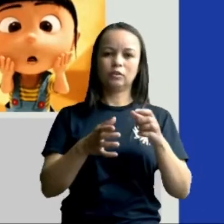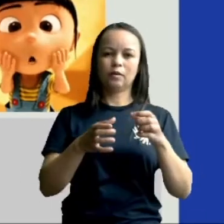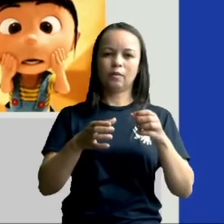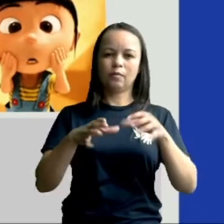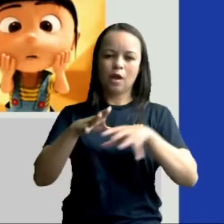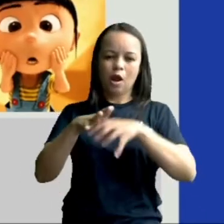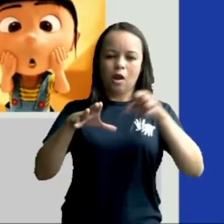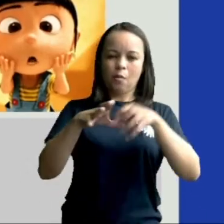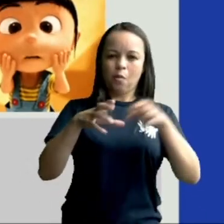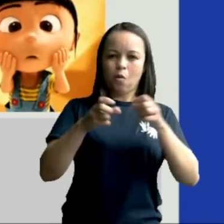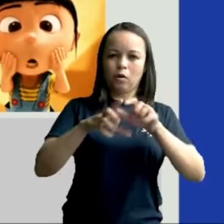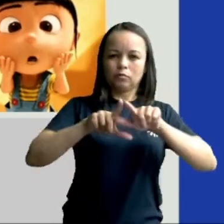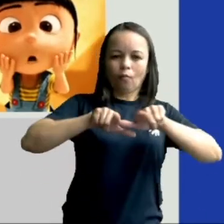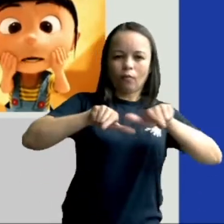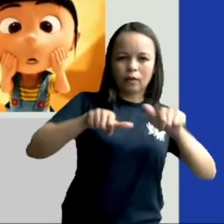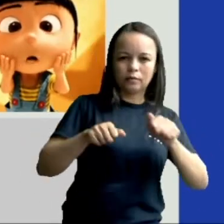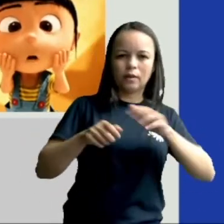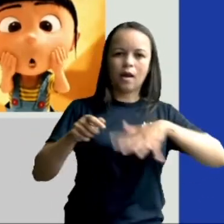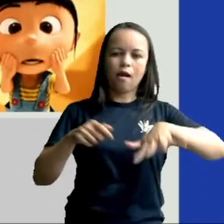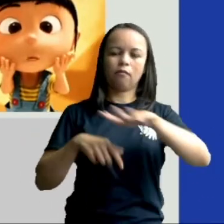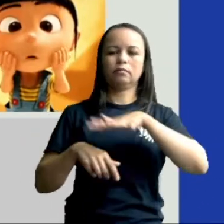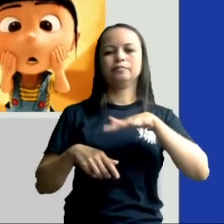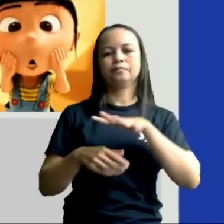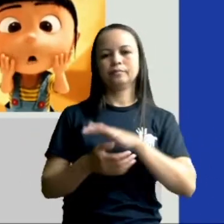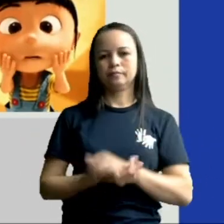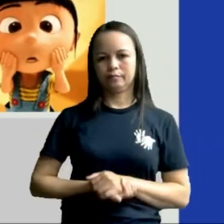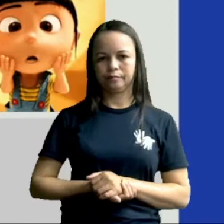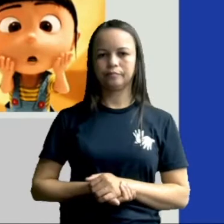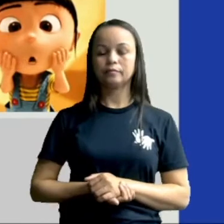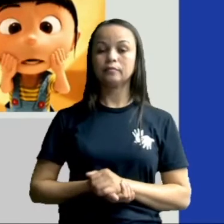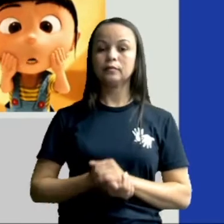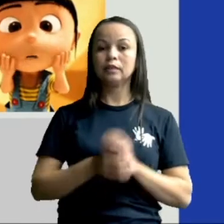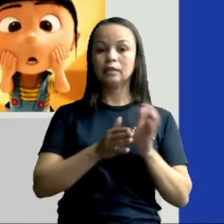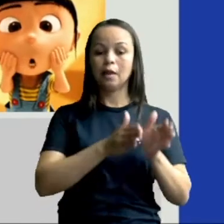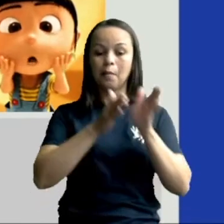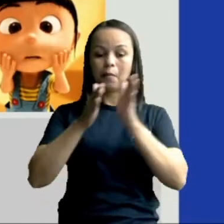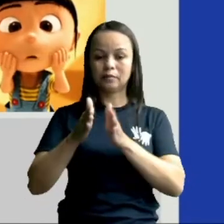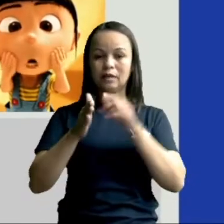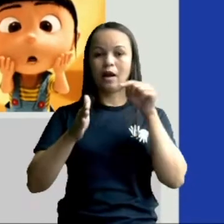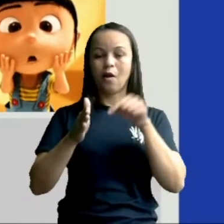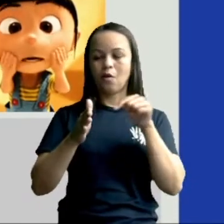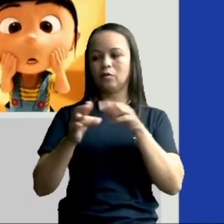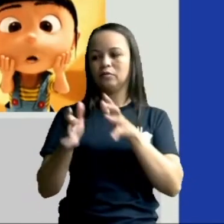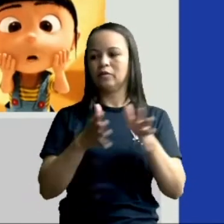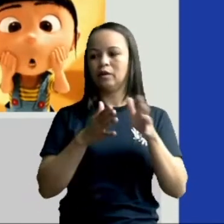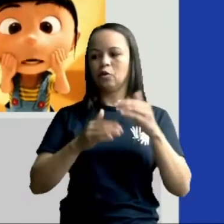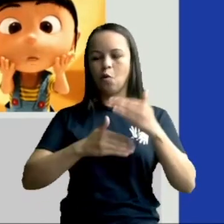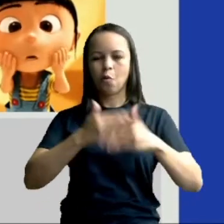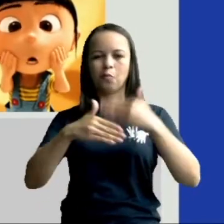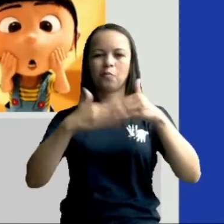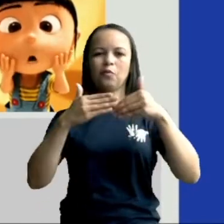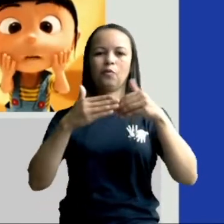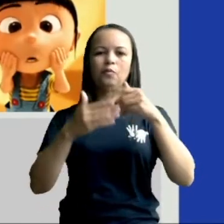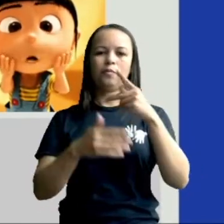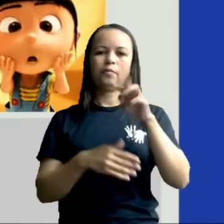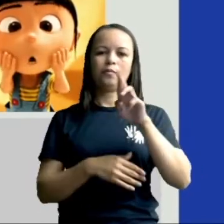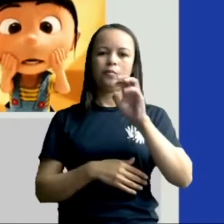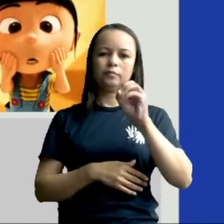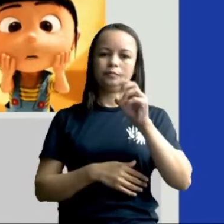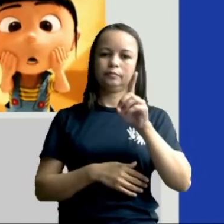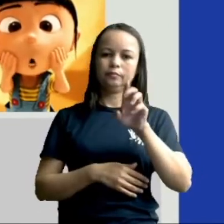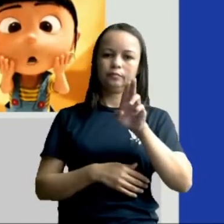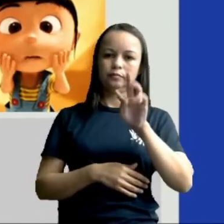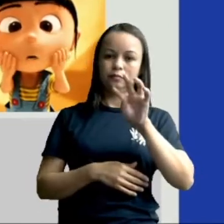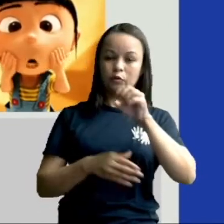demais aquela área, certo? Depois ele segue para a fase, né? O produto, a gente tira a matéria-prima dali,